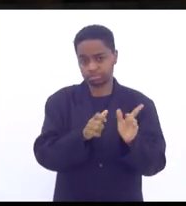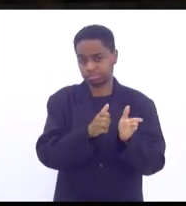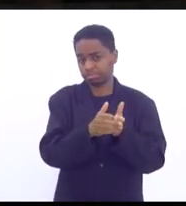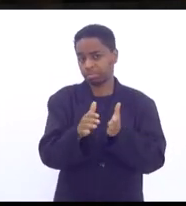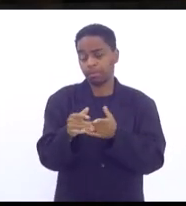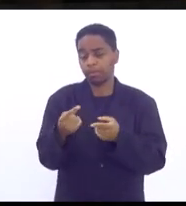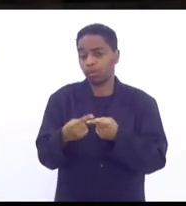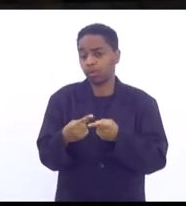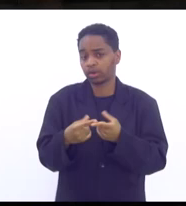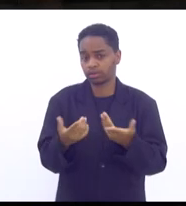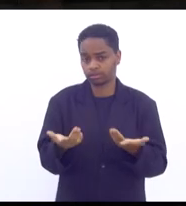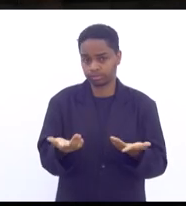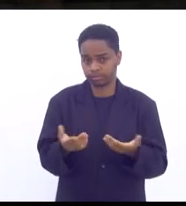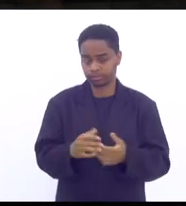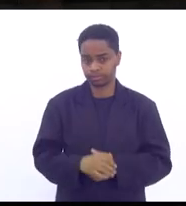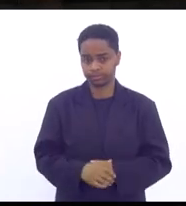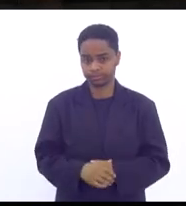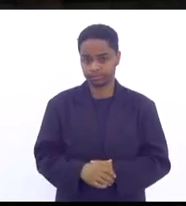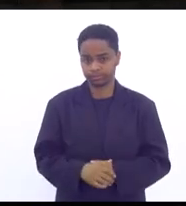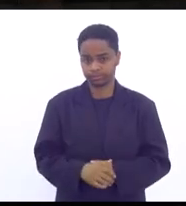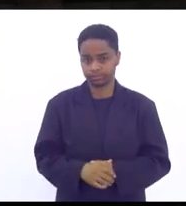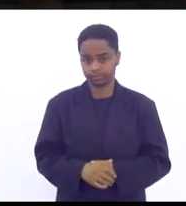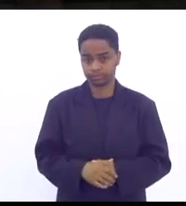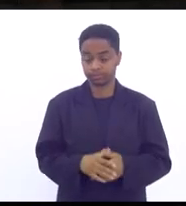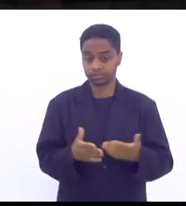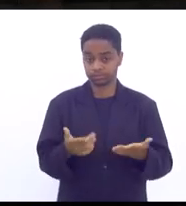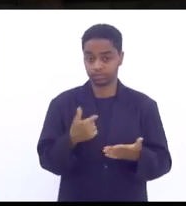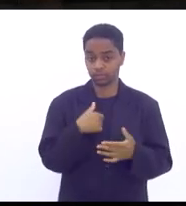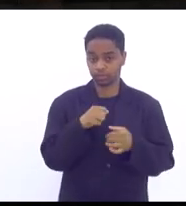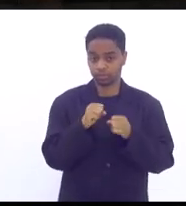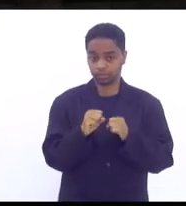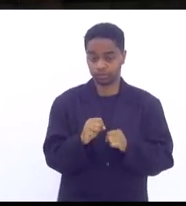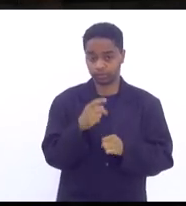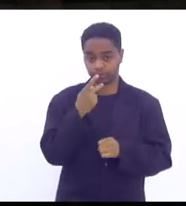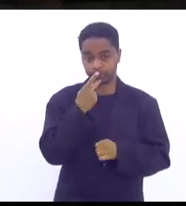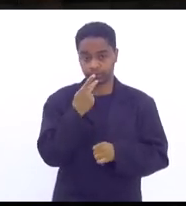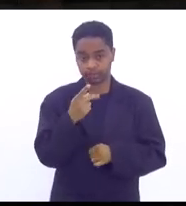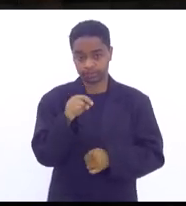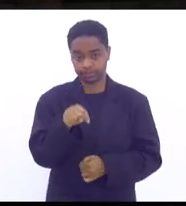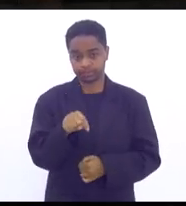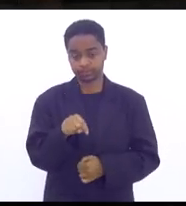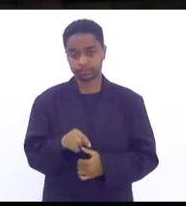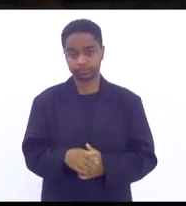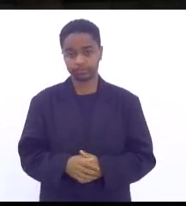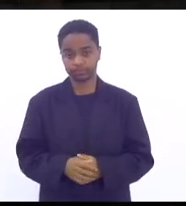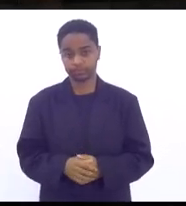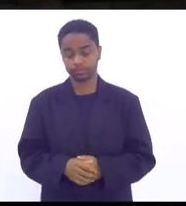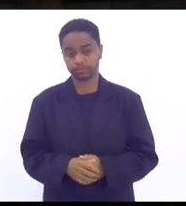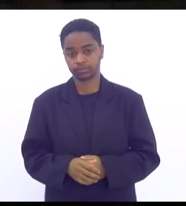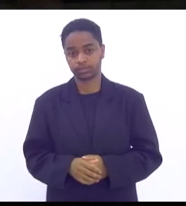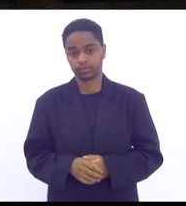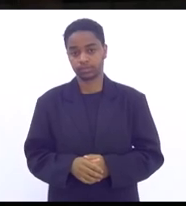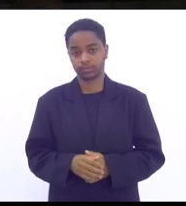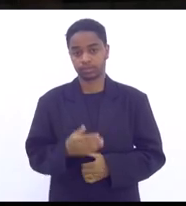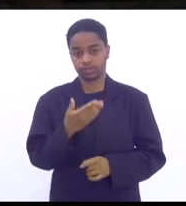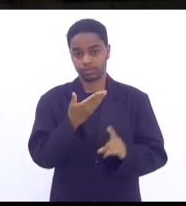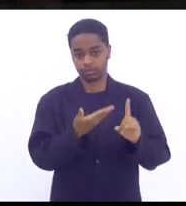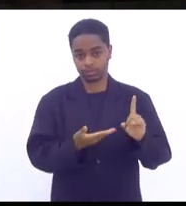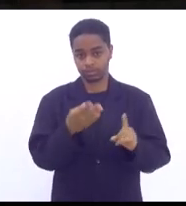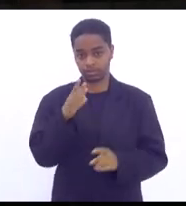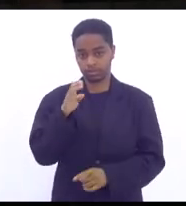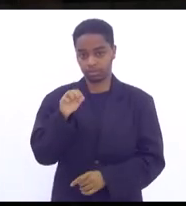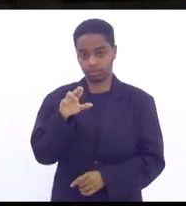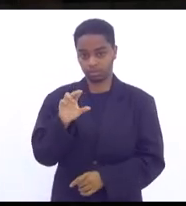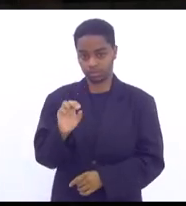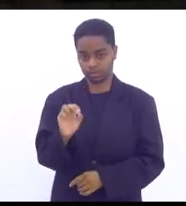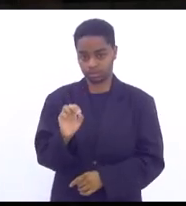exonerado. Eu posso aqui afirmar que o procurador Bruno Dubé,